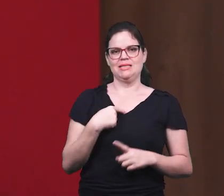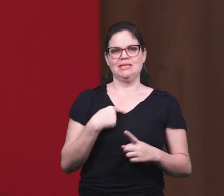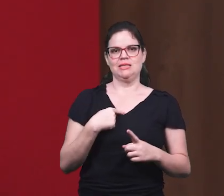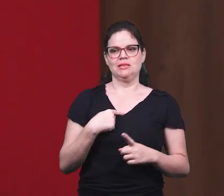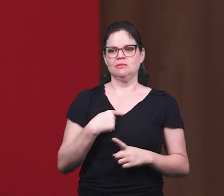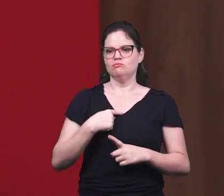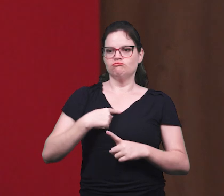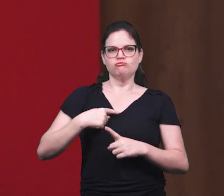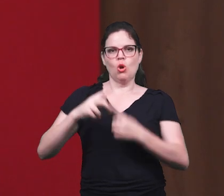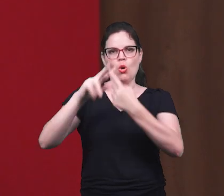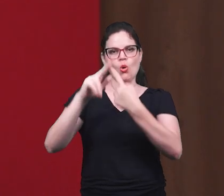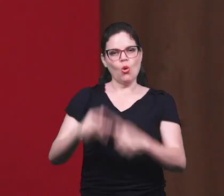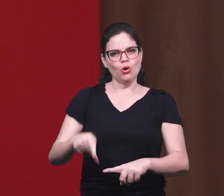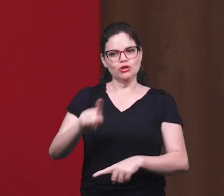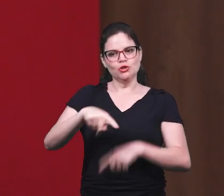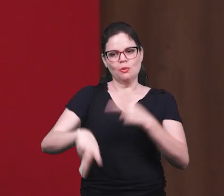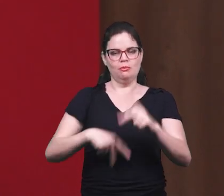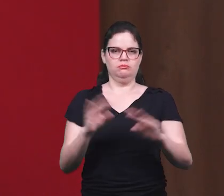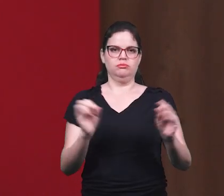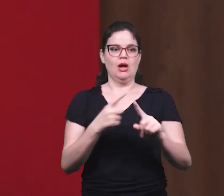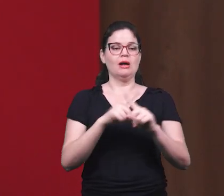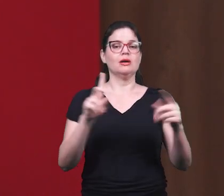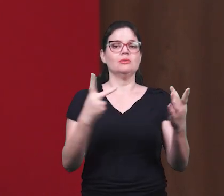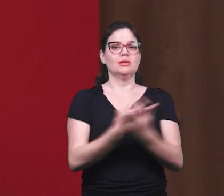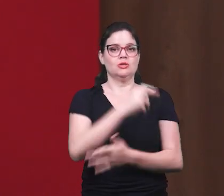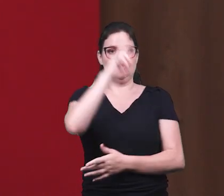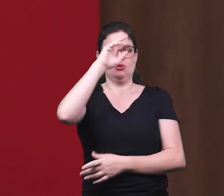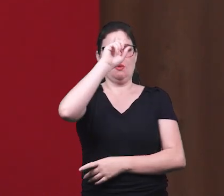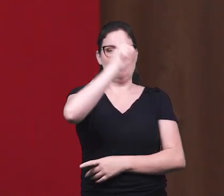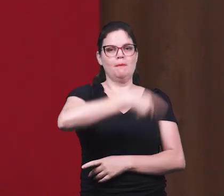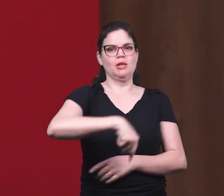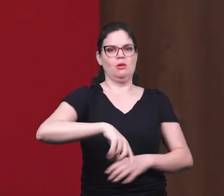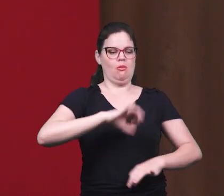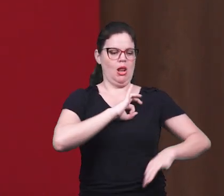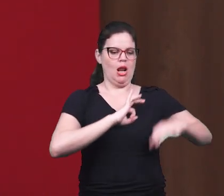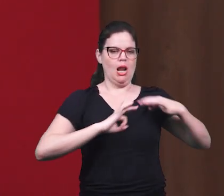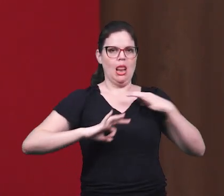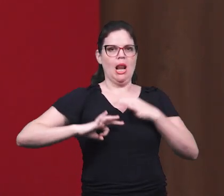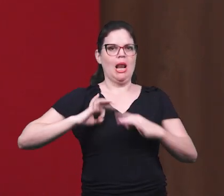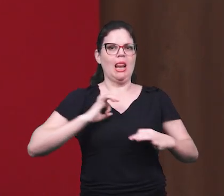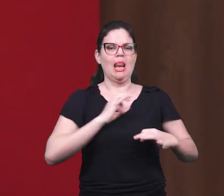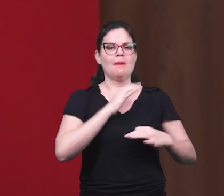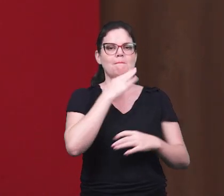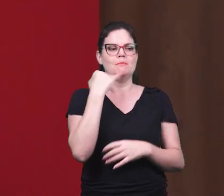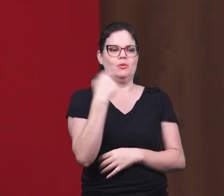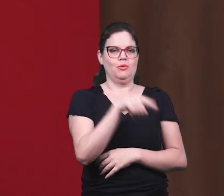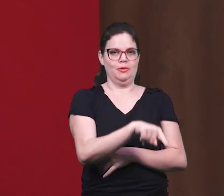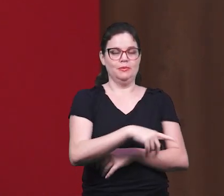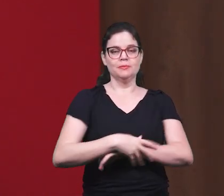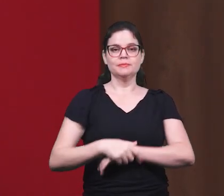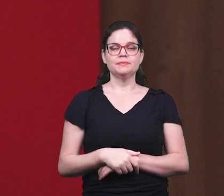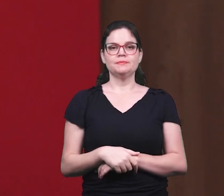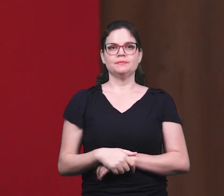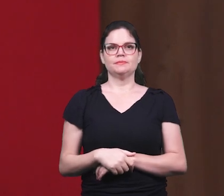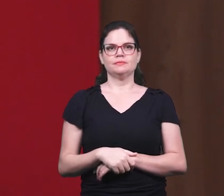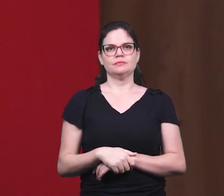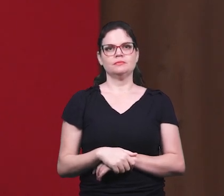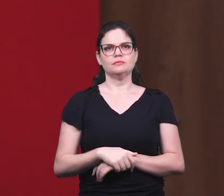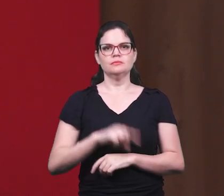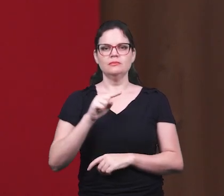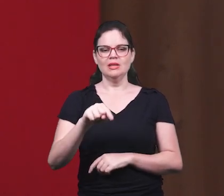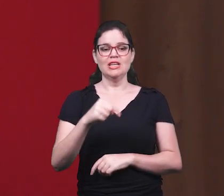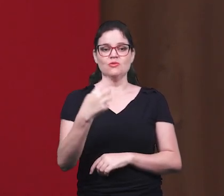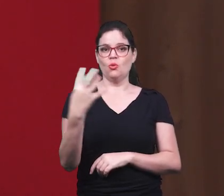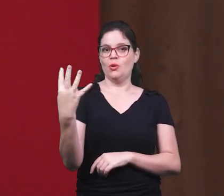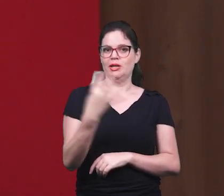se ele matou Tiago em 44 depois de Cristo, jamais pode ser em 36 depois de Cristo. Por isso, estou só dizendo aqui,